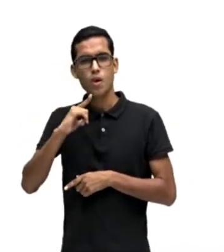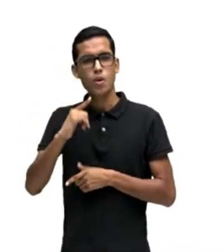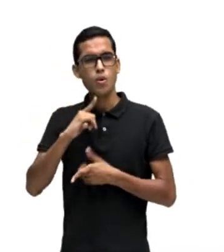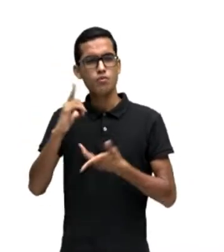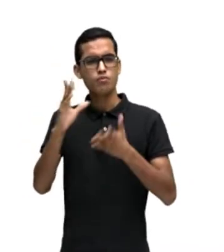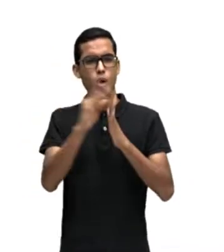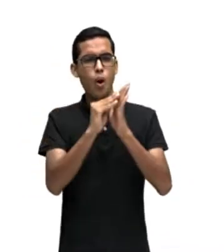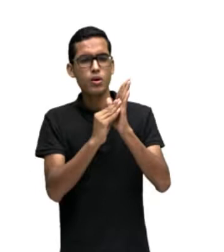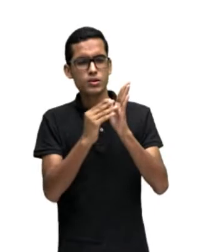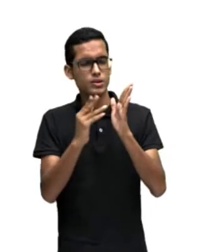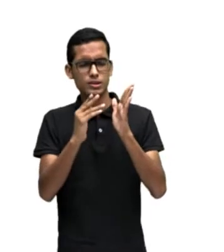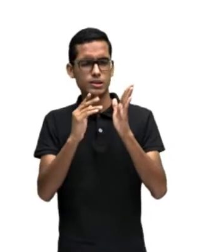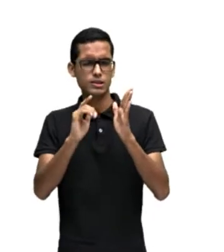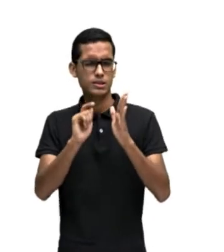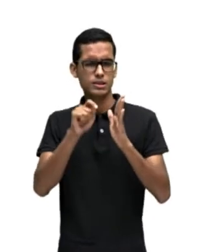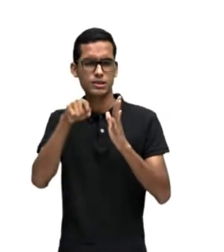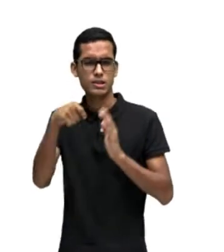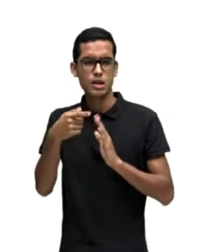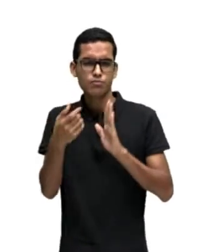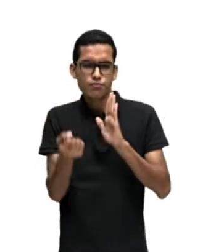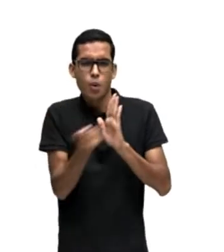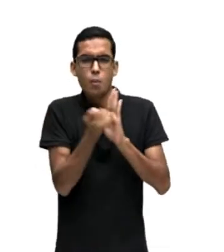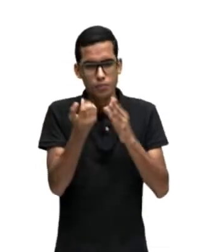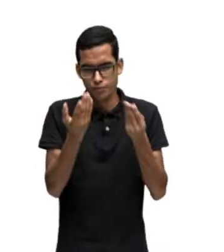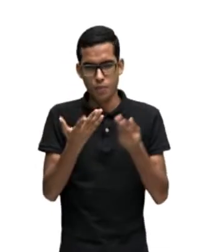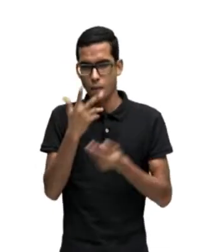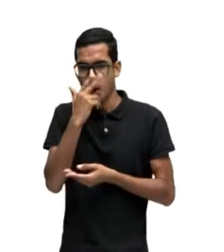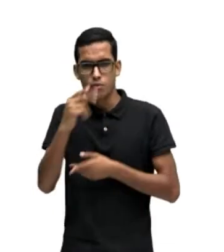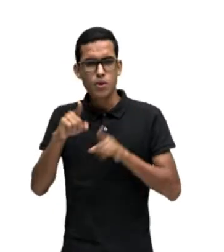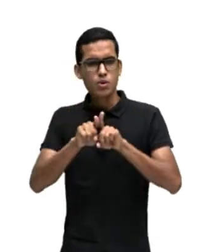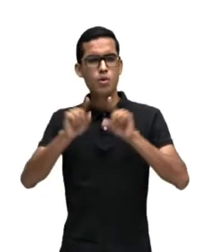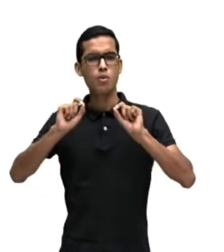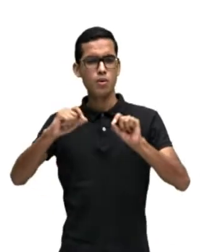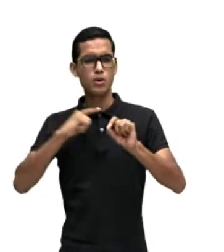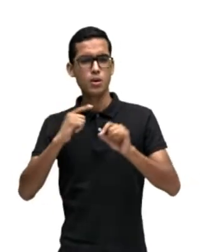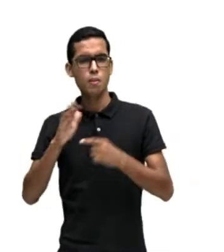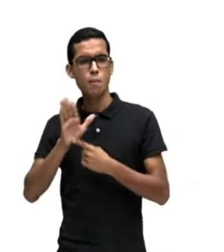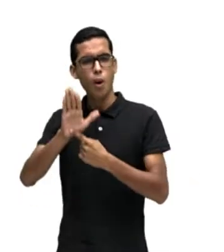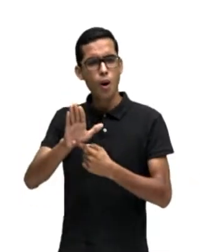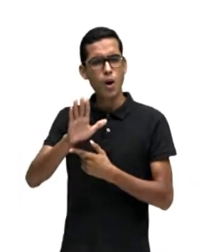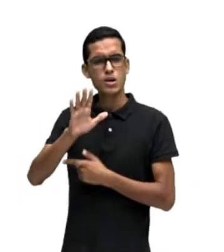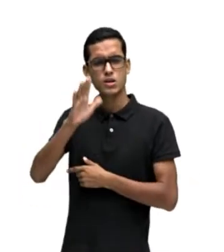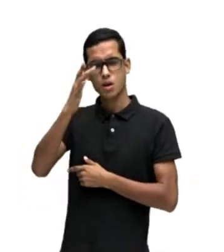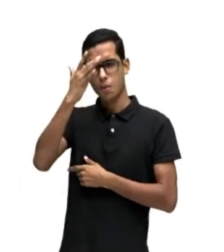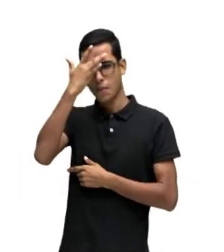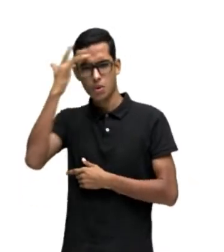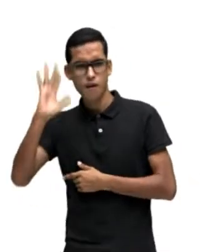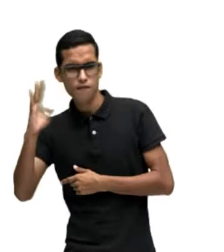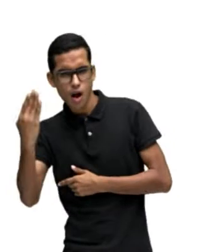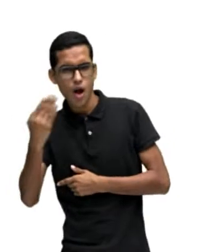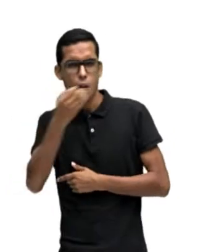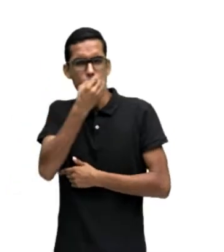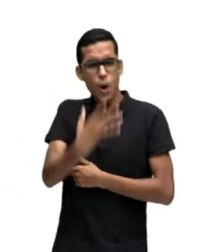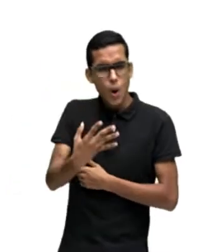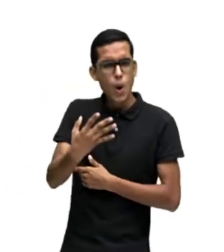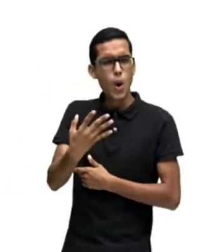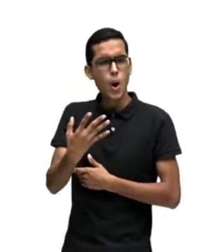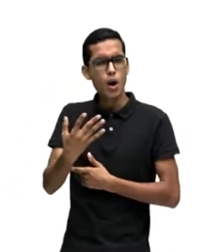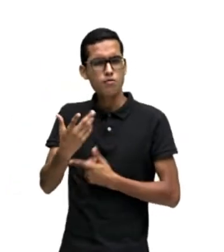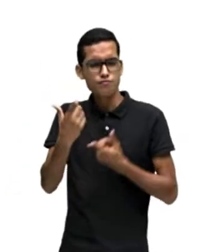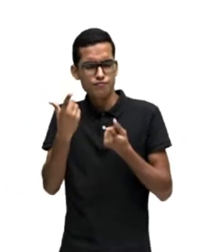como a hipocrisia, a bondade, a avareza, a luxúria, a virtude, etc., mostrando o